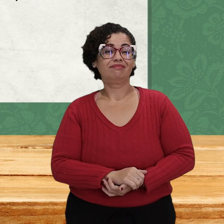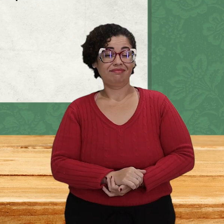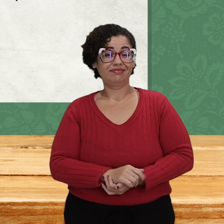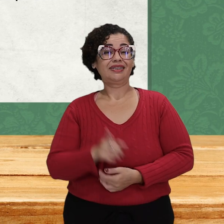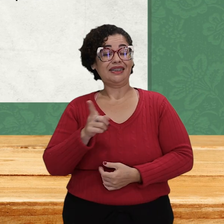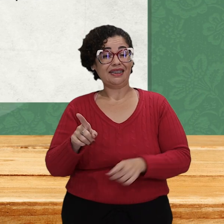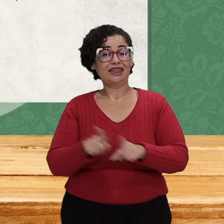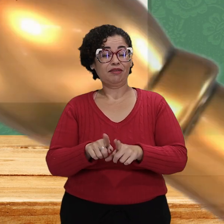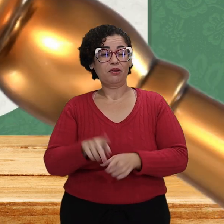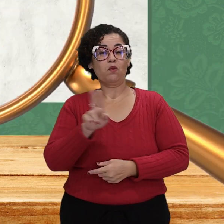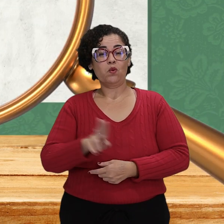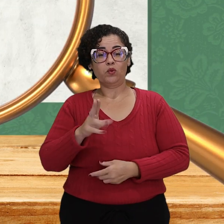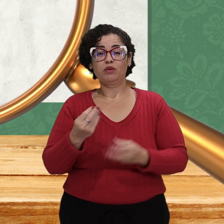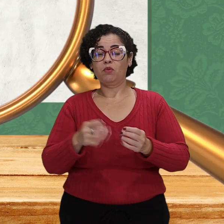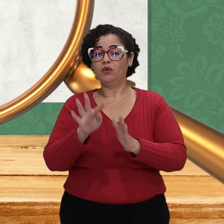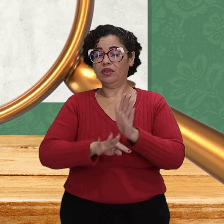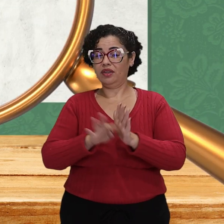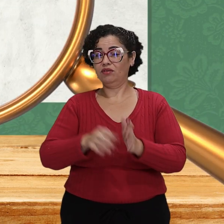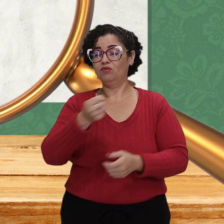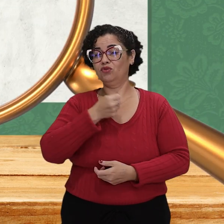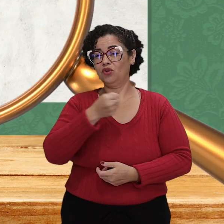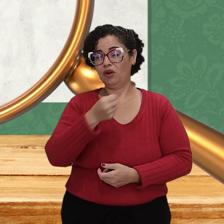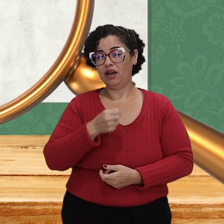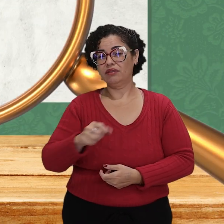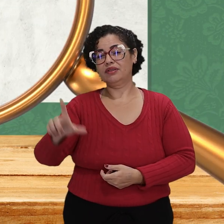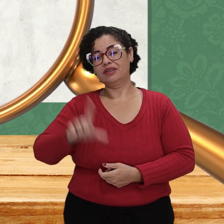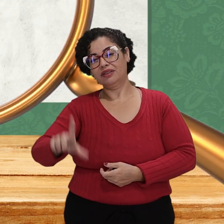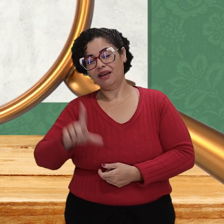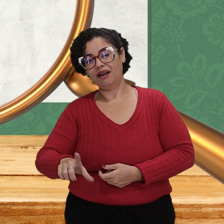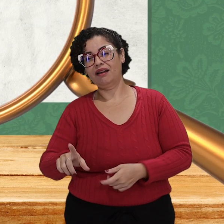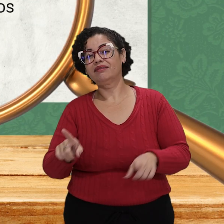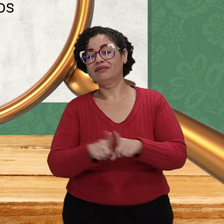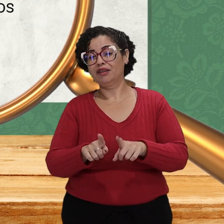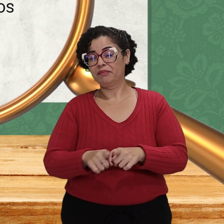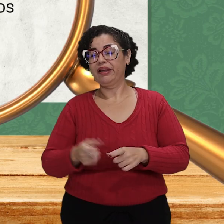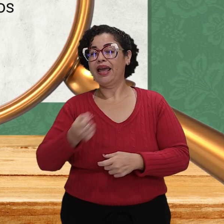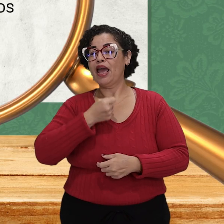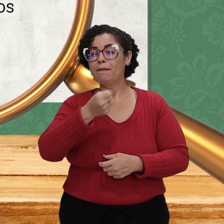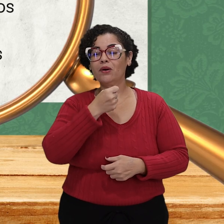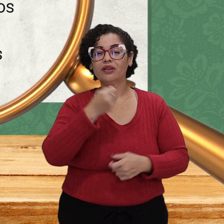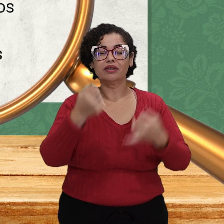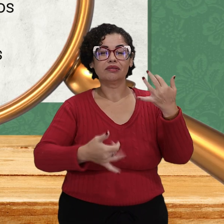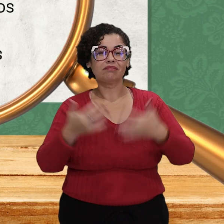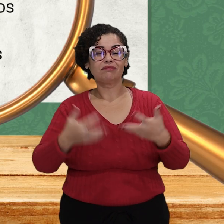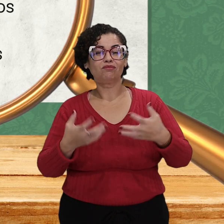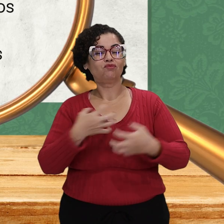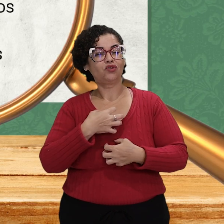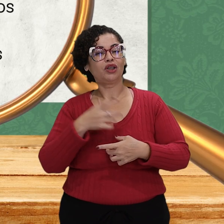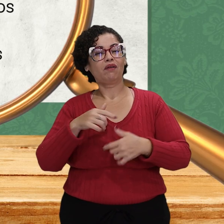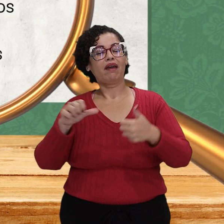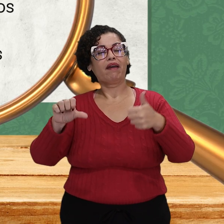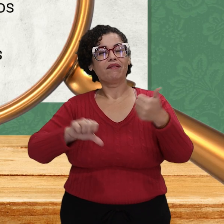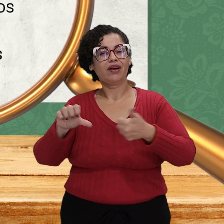A perífrase também é muito usada em textos jornalísticos, literários e até em reportagens, como uma